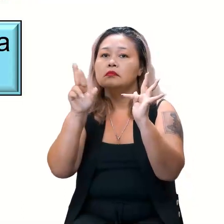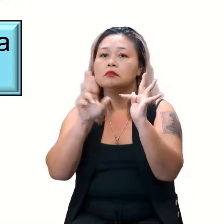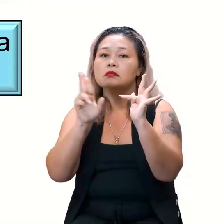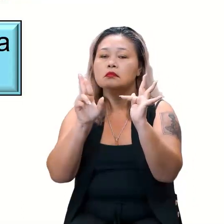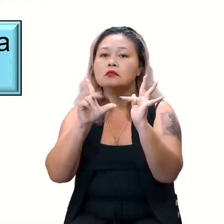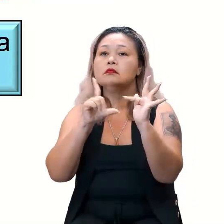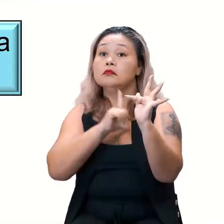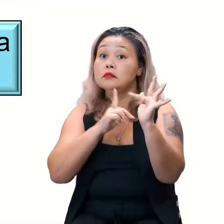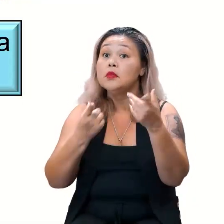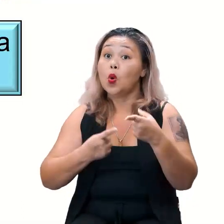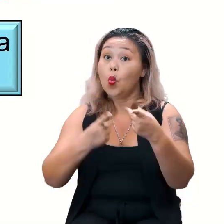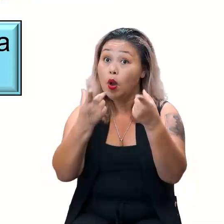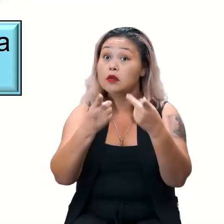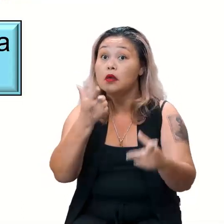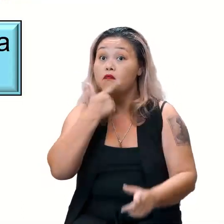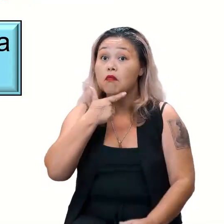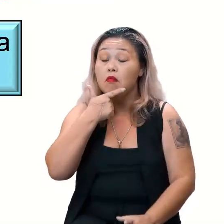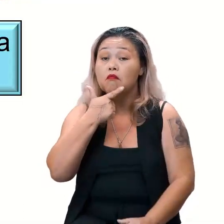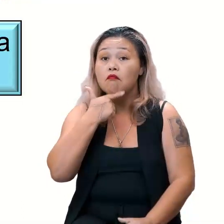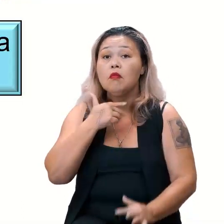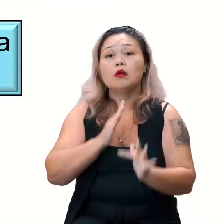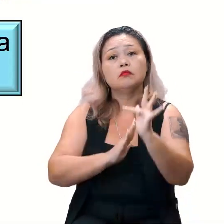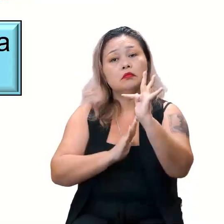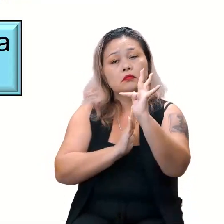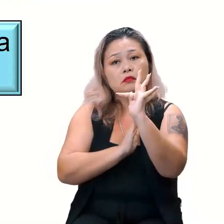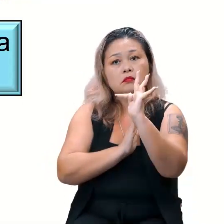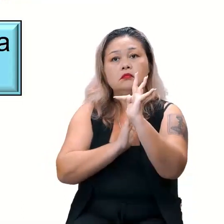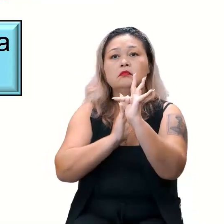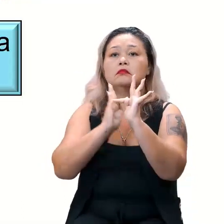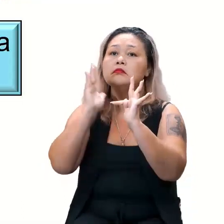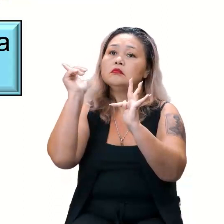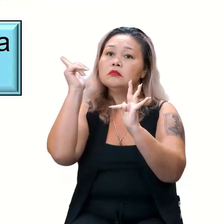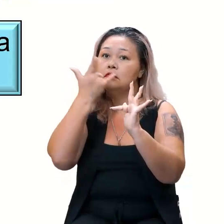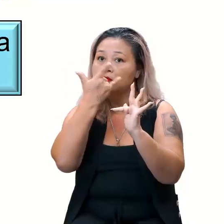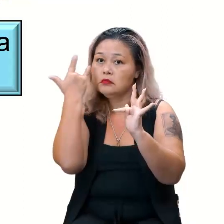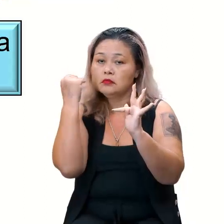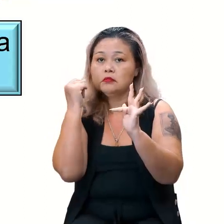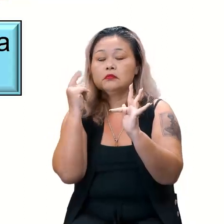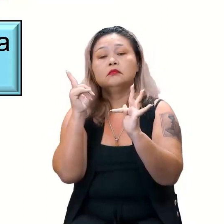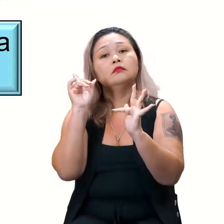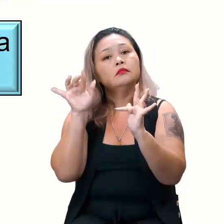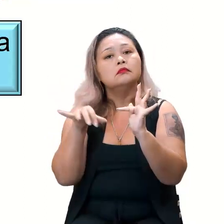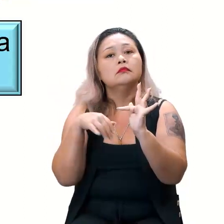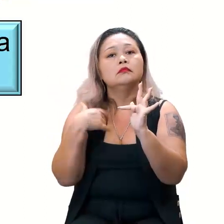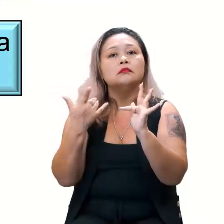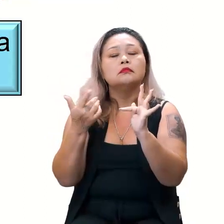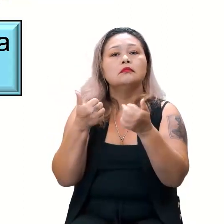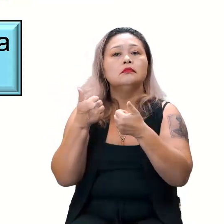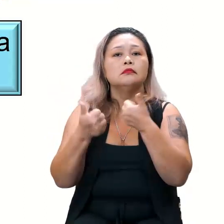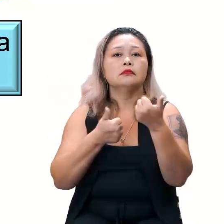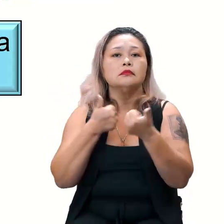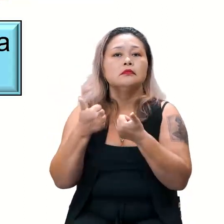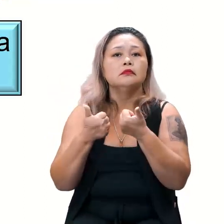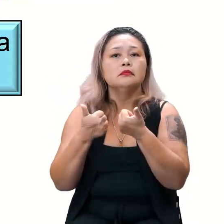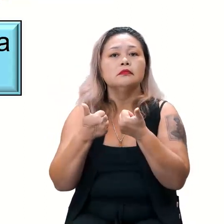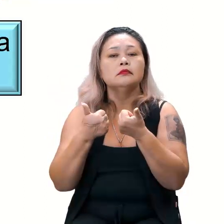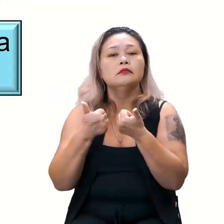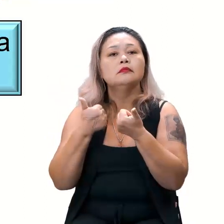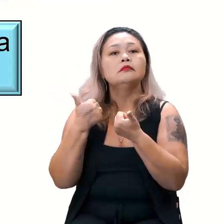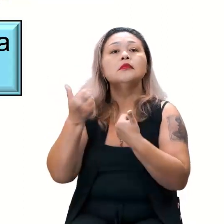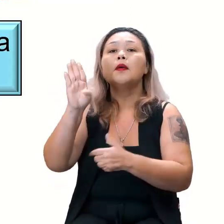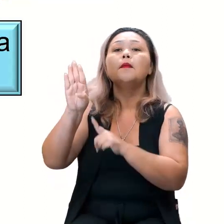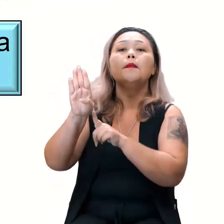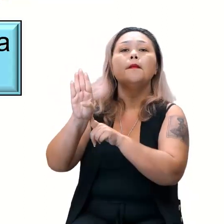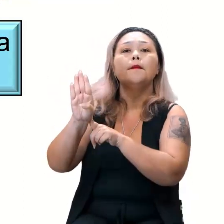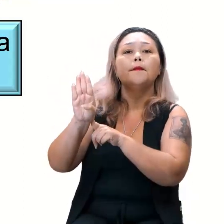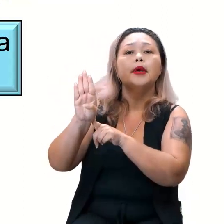estou vendendo queijos, eu vou ter ali uma arrecadação crescente. Isso mesmo. Beleza. E o valor de B, o que que faz? O